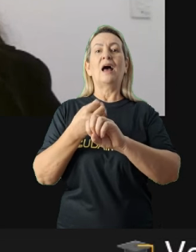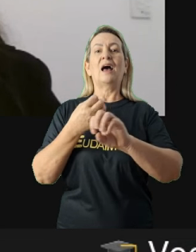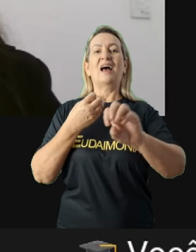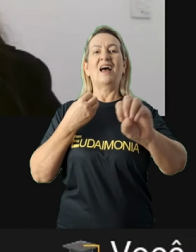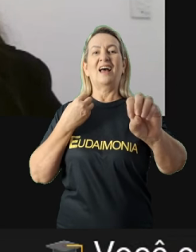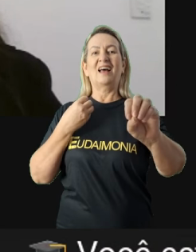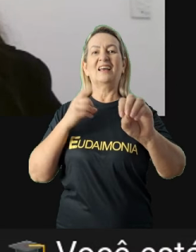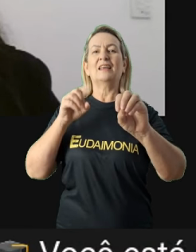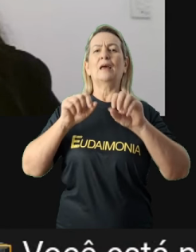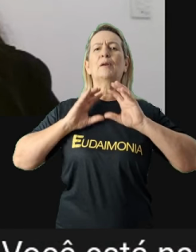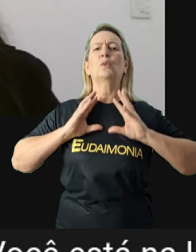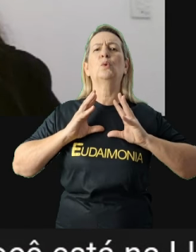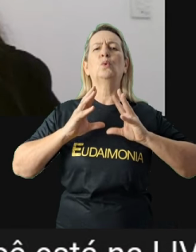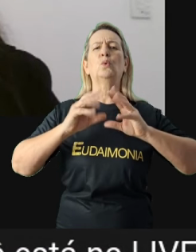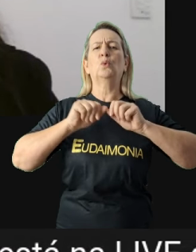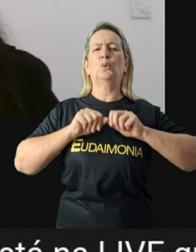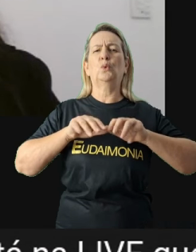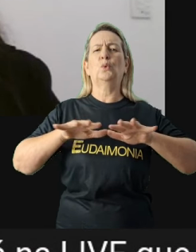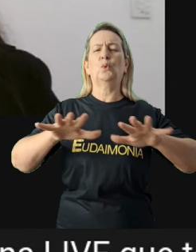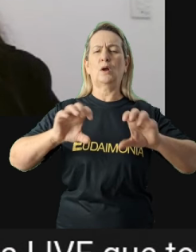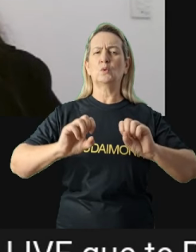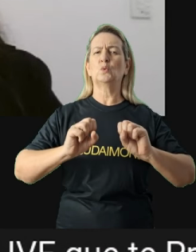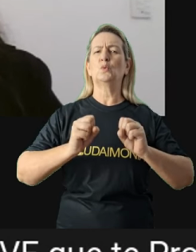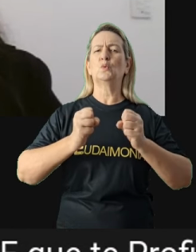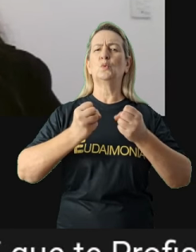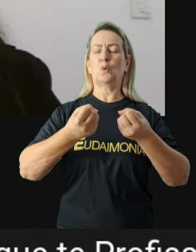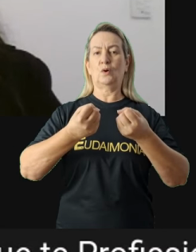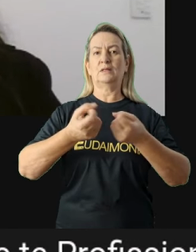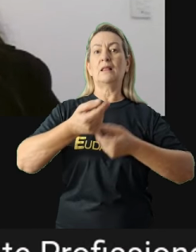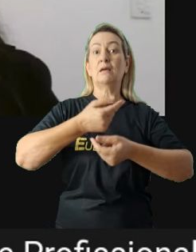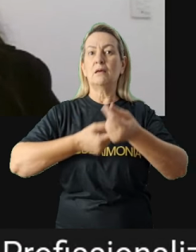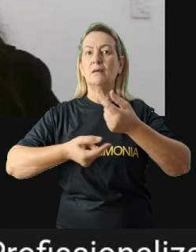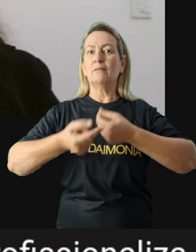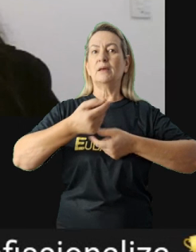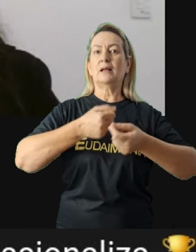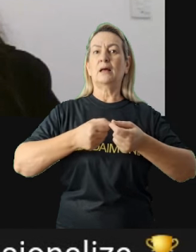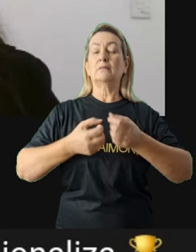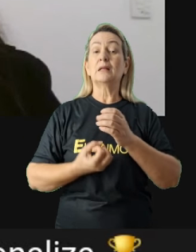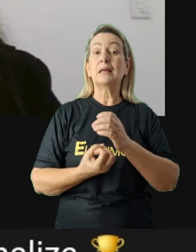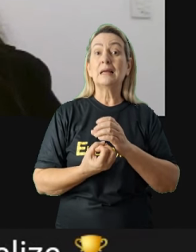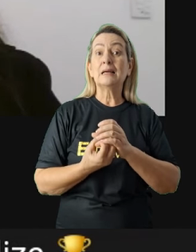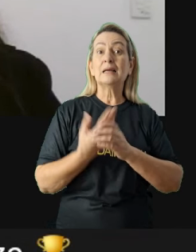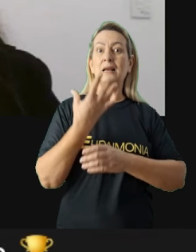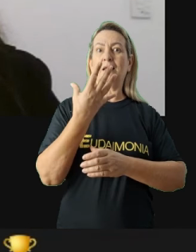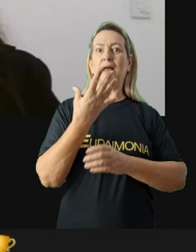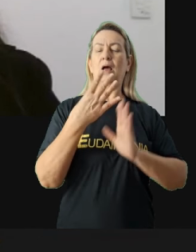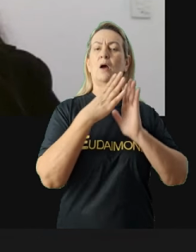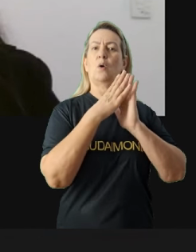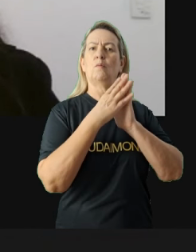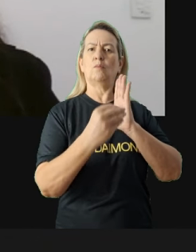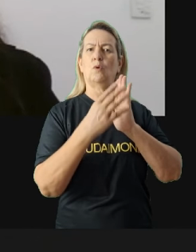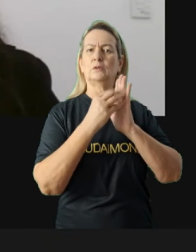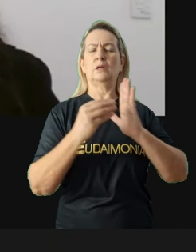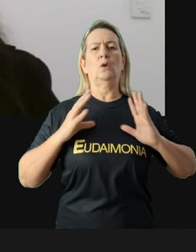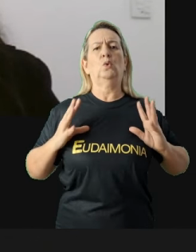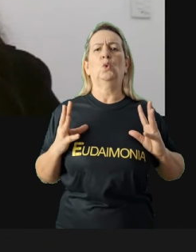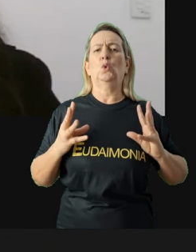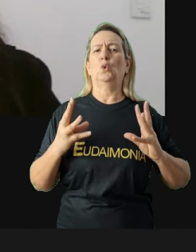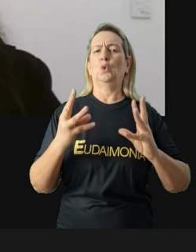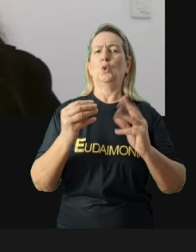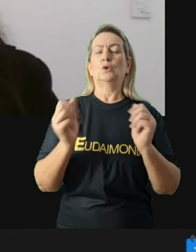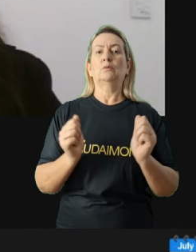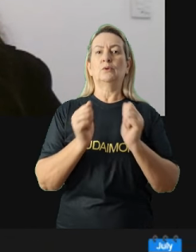cuidado, que é o do EAD, que é da massificação, né? Por força de mercado, por força de uma série de coisas, você tem que